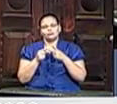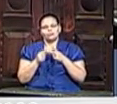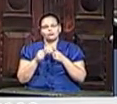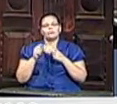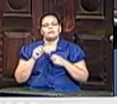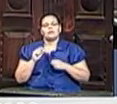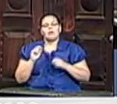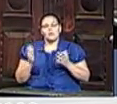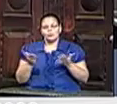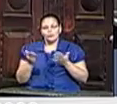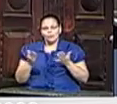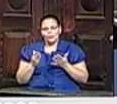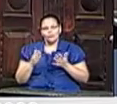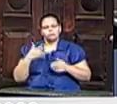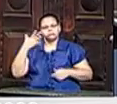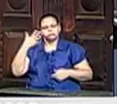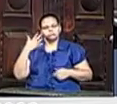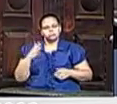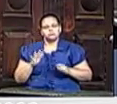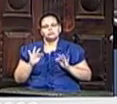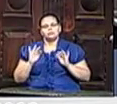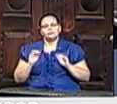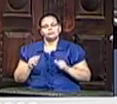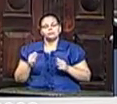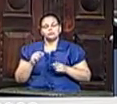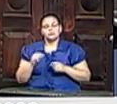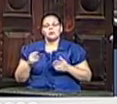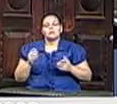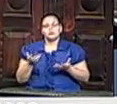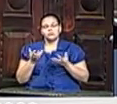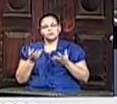aqui o expediente final, eu queria também,